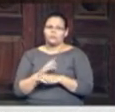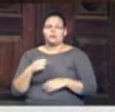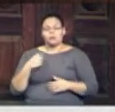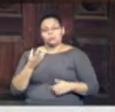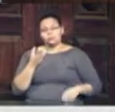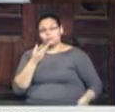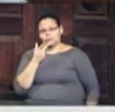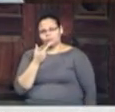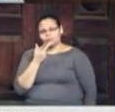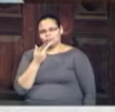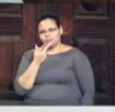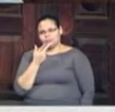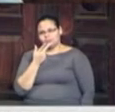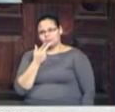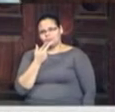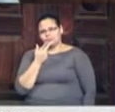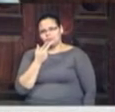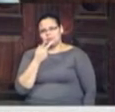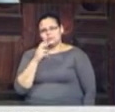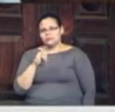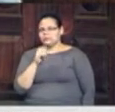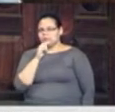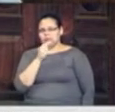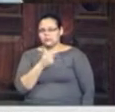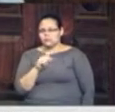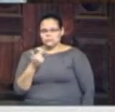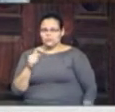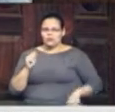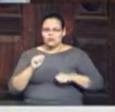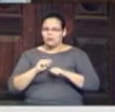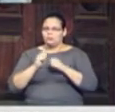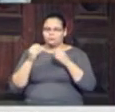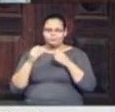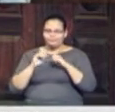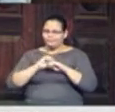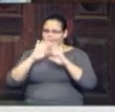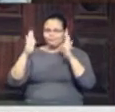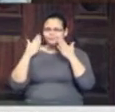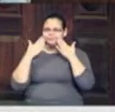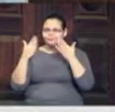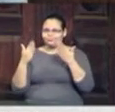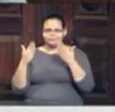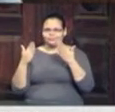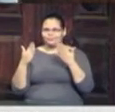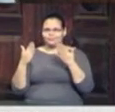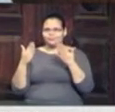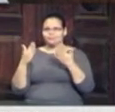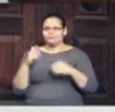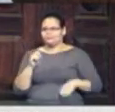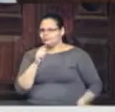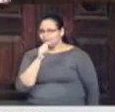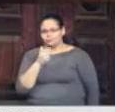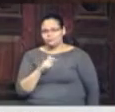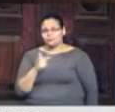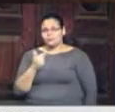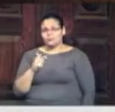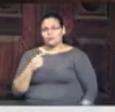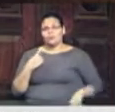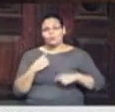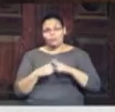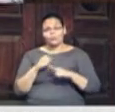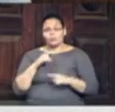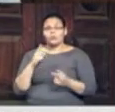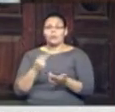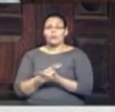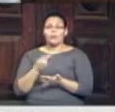queria dizer que, se não há transparência nisso tudo, e vou concluir, é porque também tem um